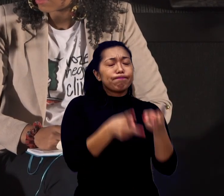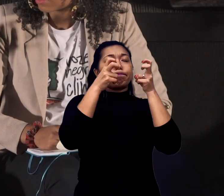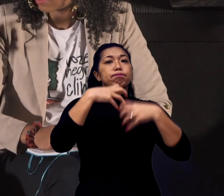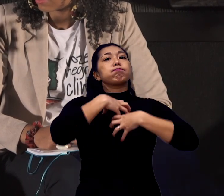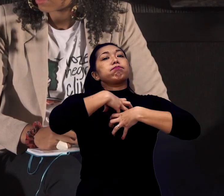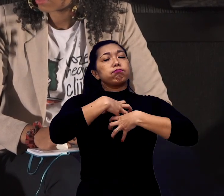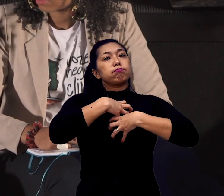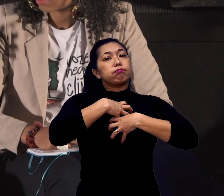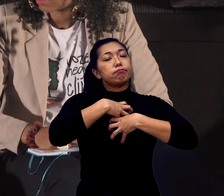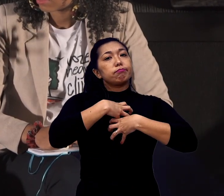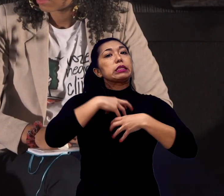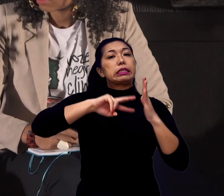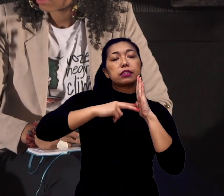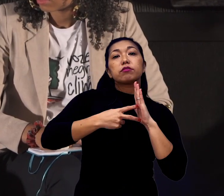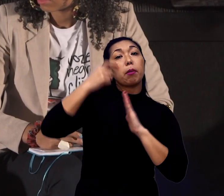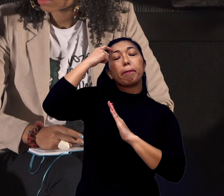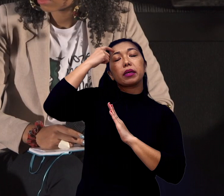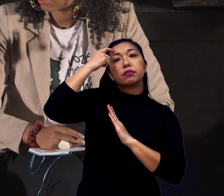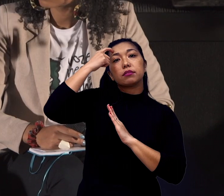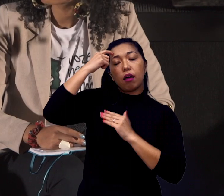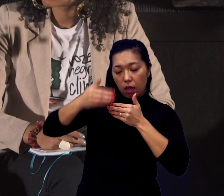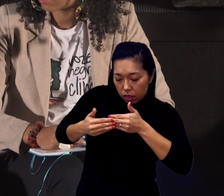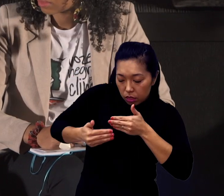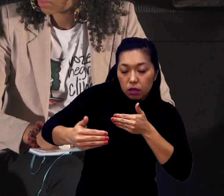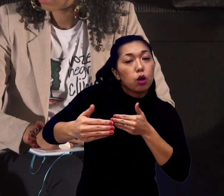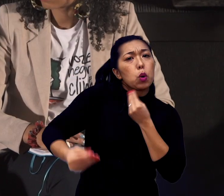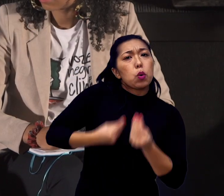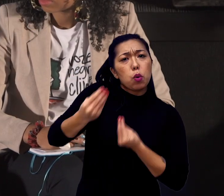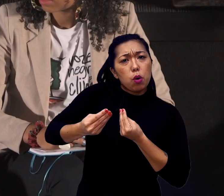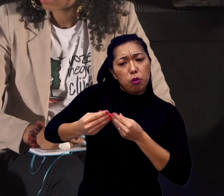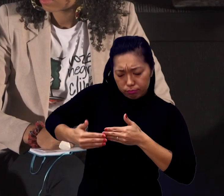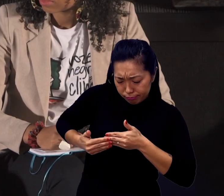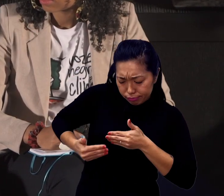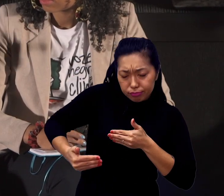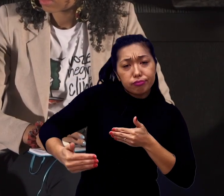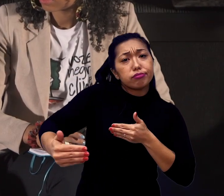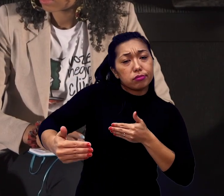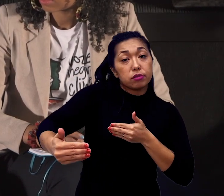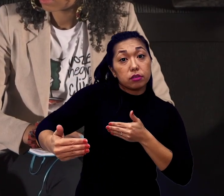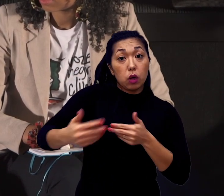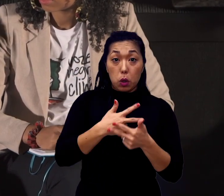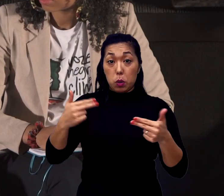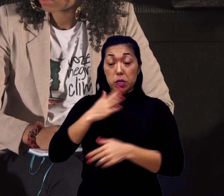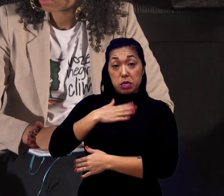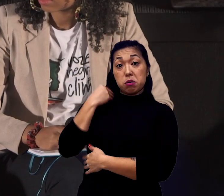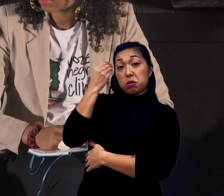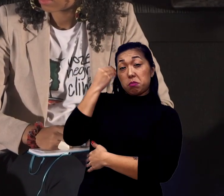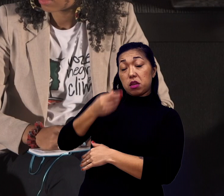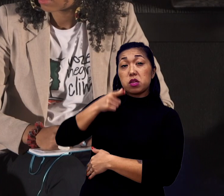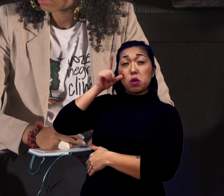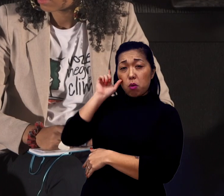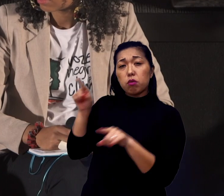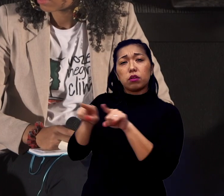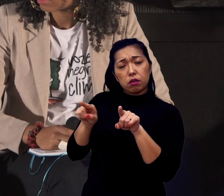é tentar repensar daqui para frente. Então, quando eu vejo esse filme, quando eu vivencio o que eu vivenciei